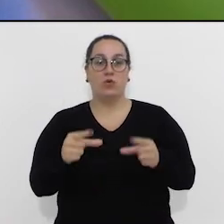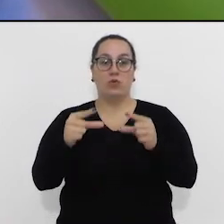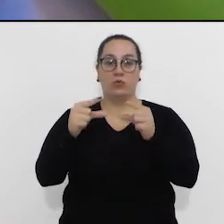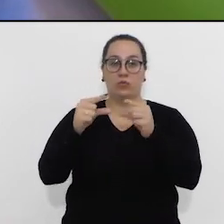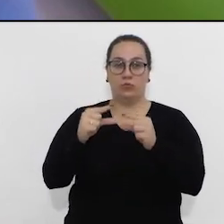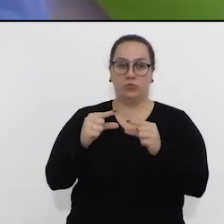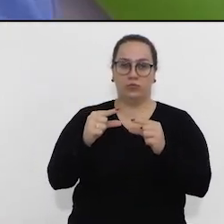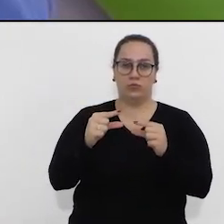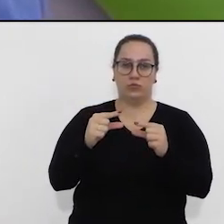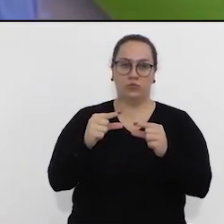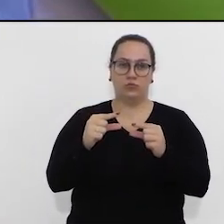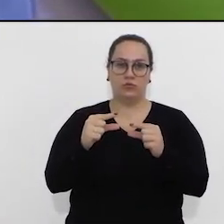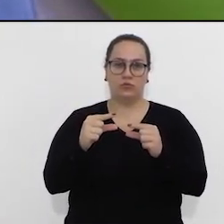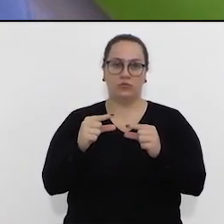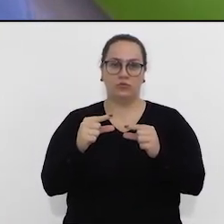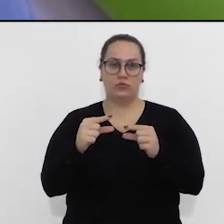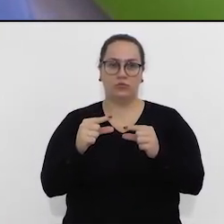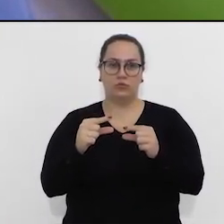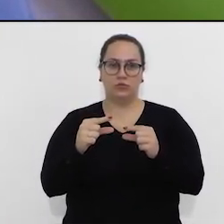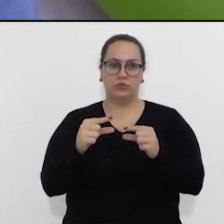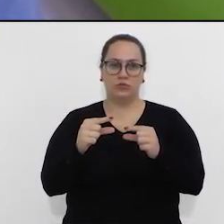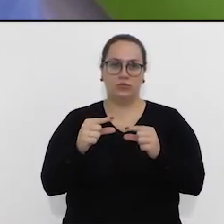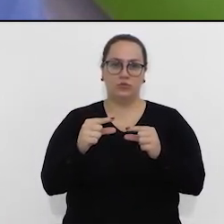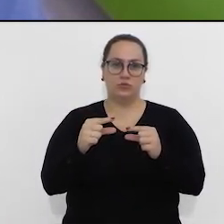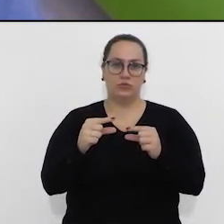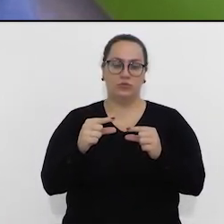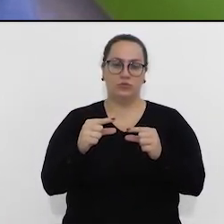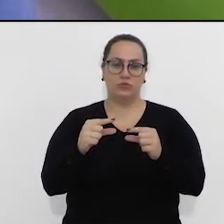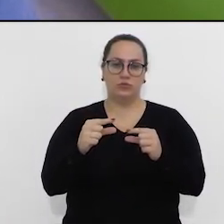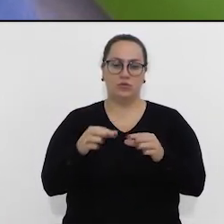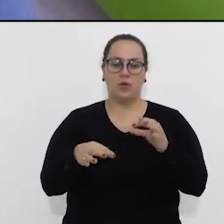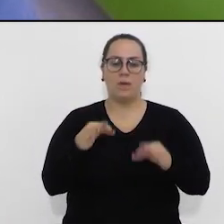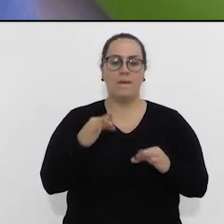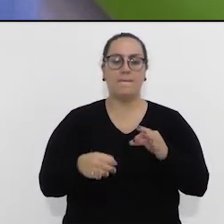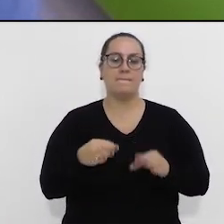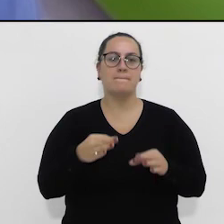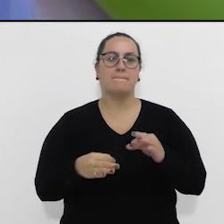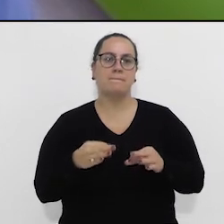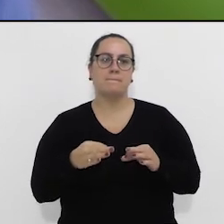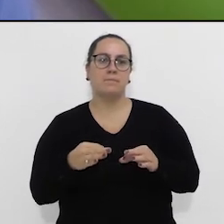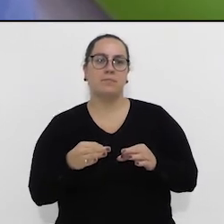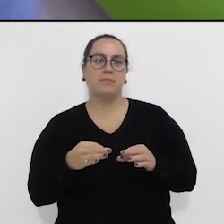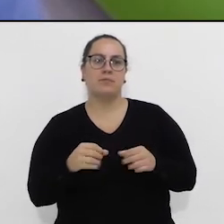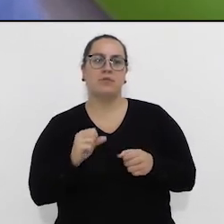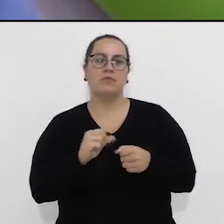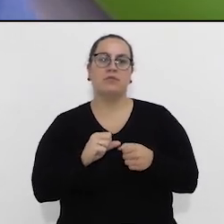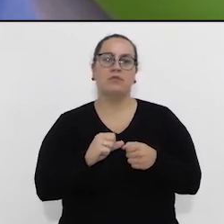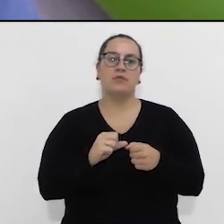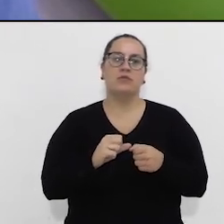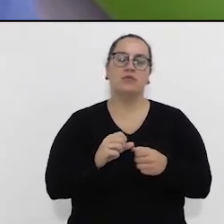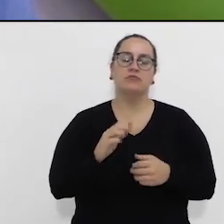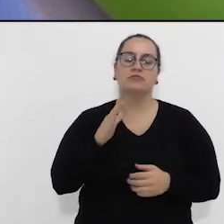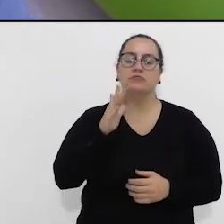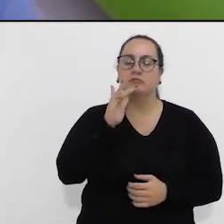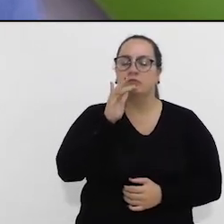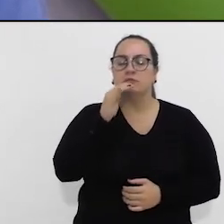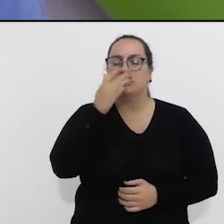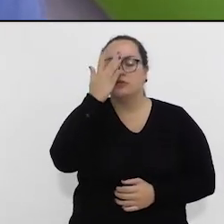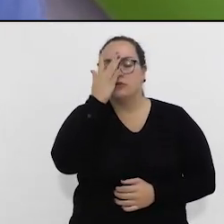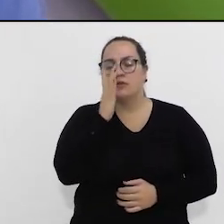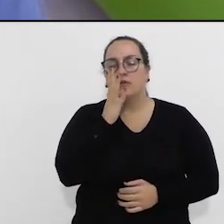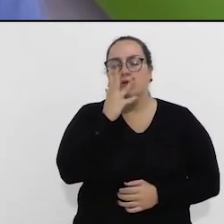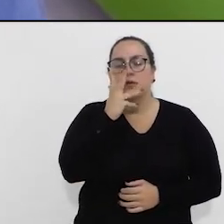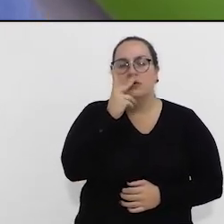diminuir o recinto como estava sendo feito como foi planejado vamos fazer devagar com prioridade com